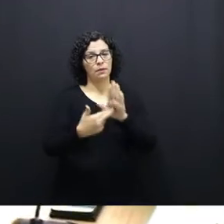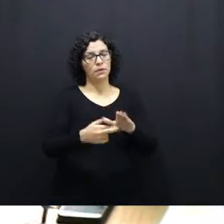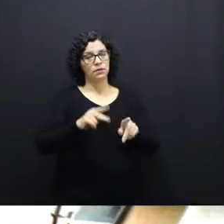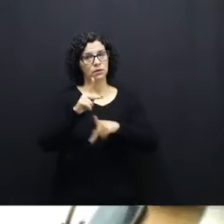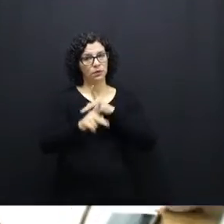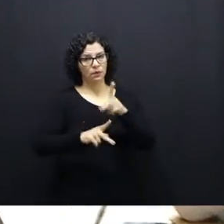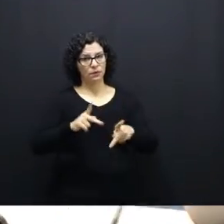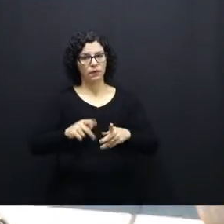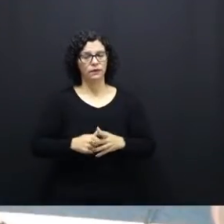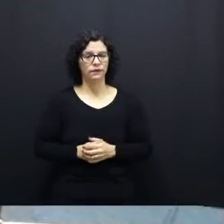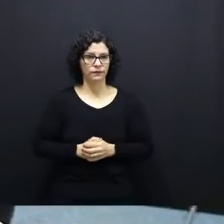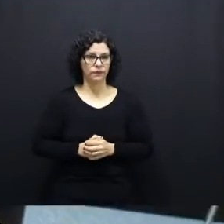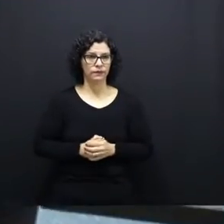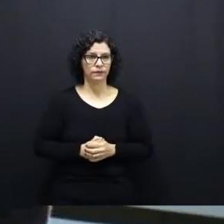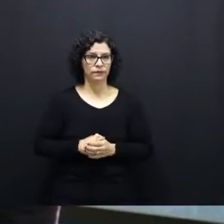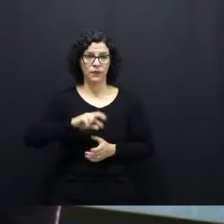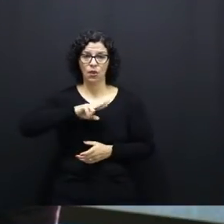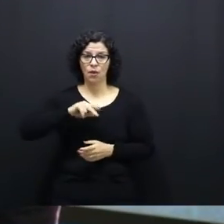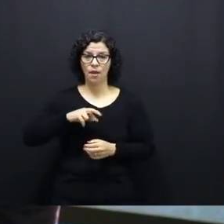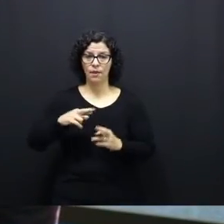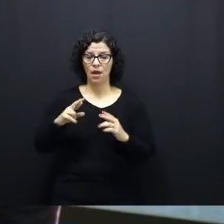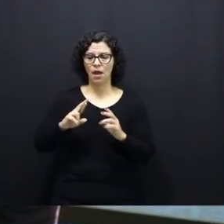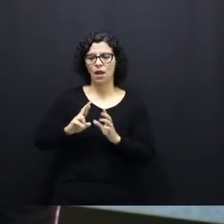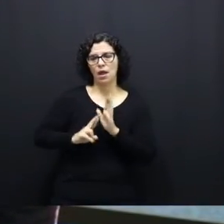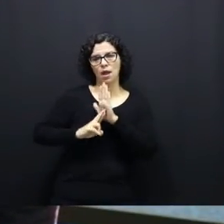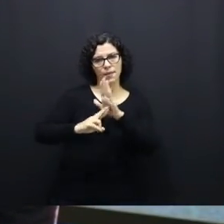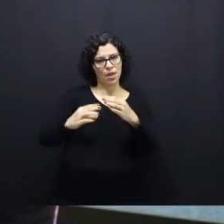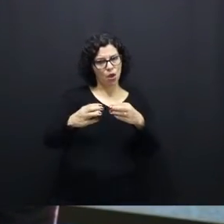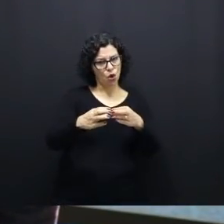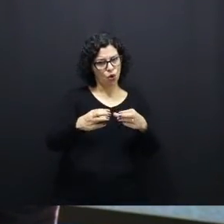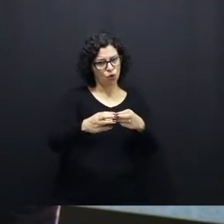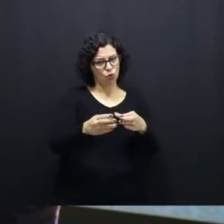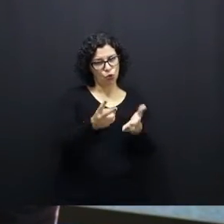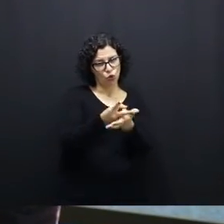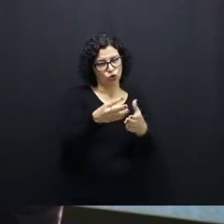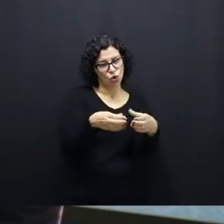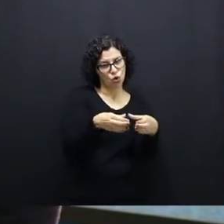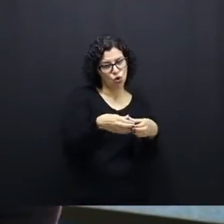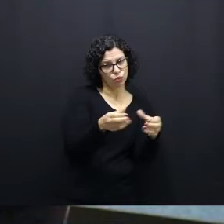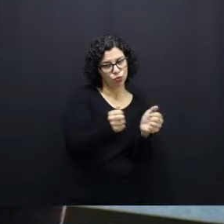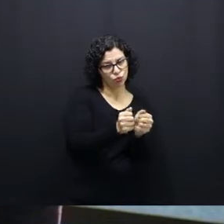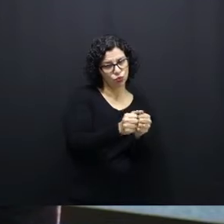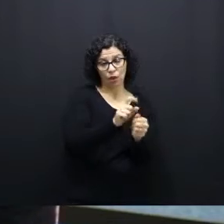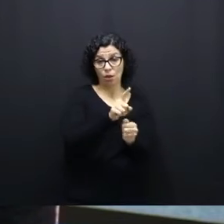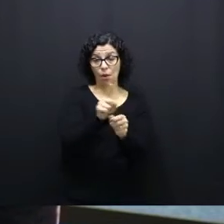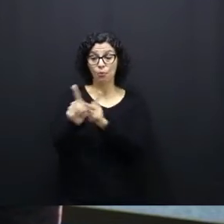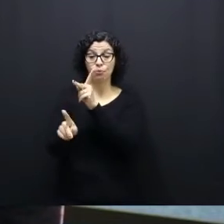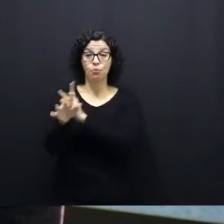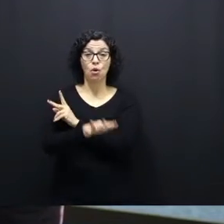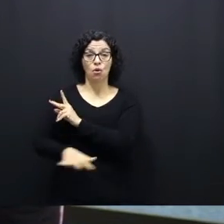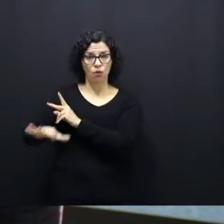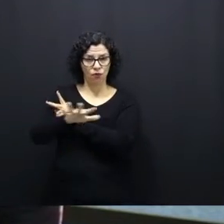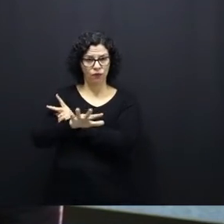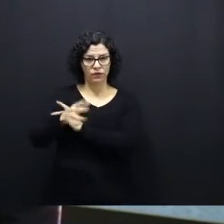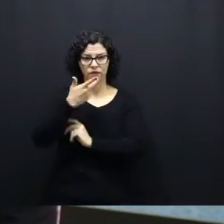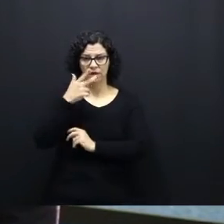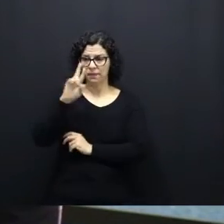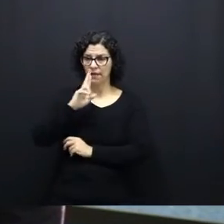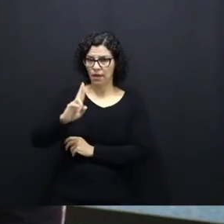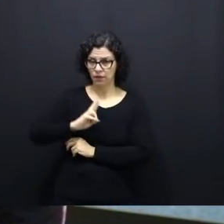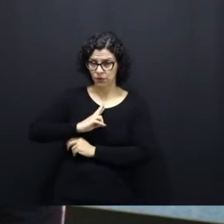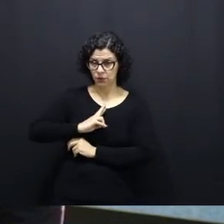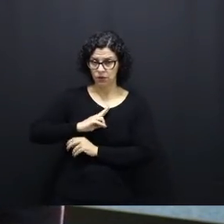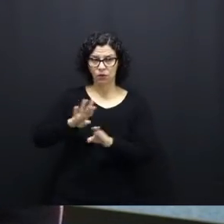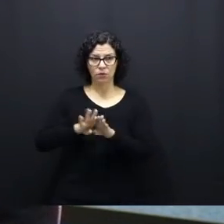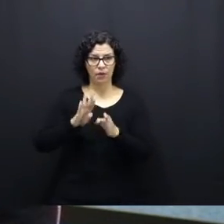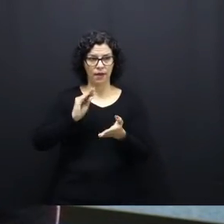povo não pode representar um grupo e manter esse grupo Quando o senhor fala também que me trouxe a resposta